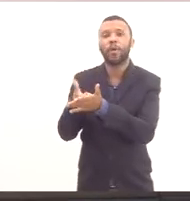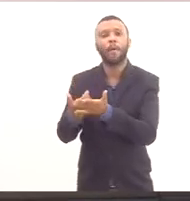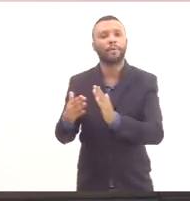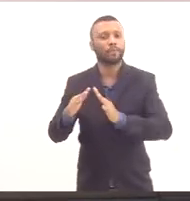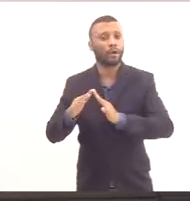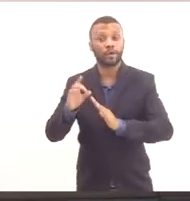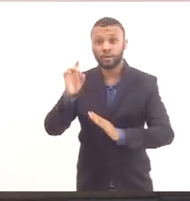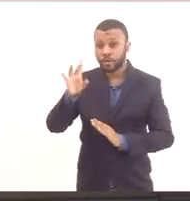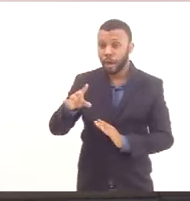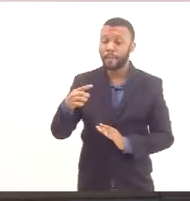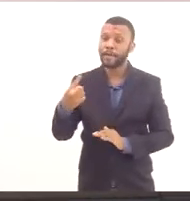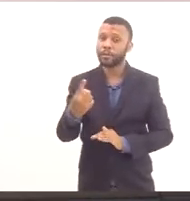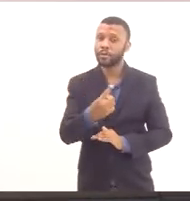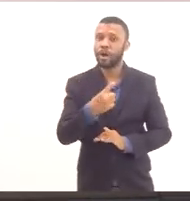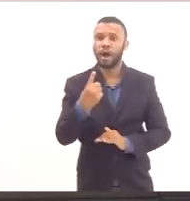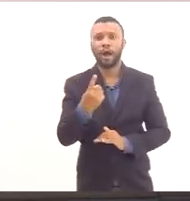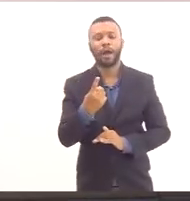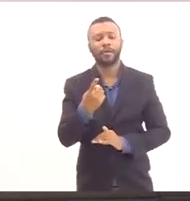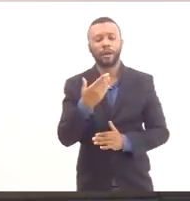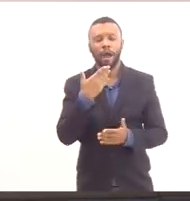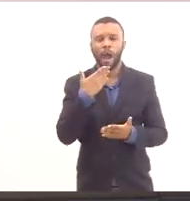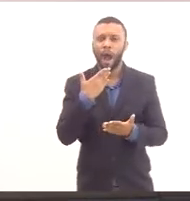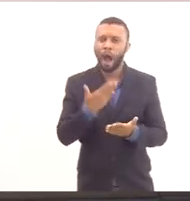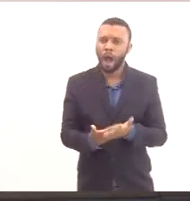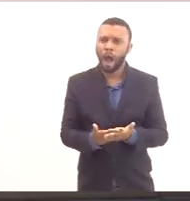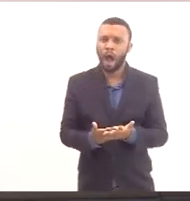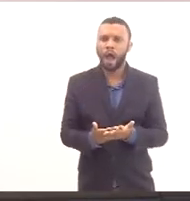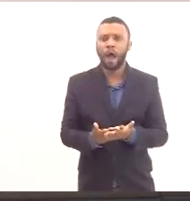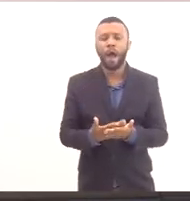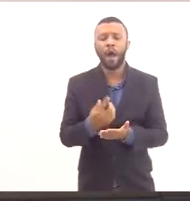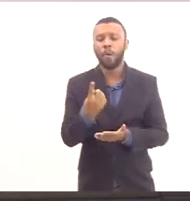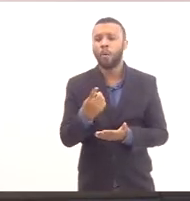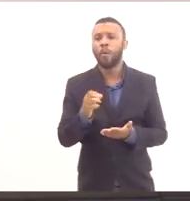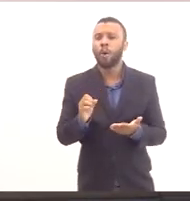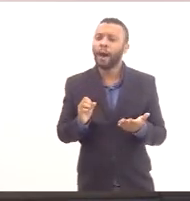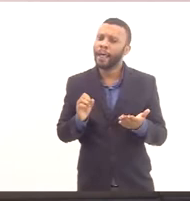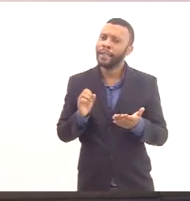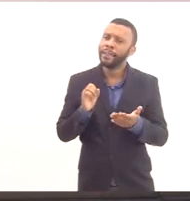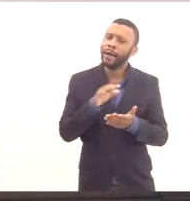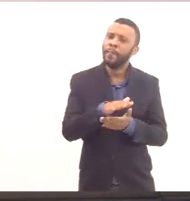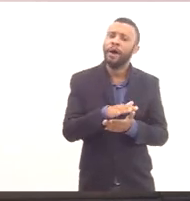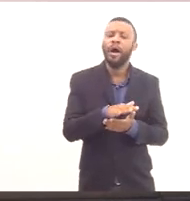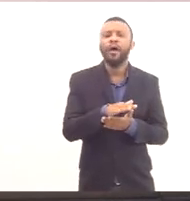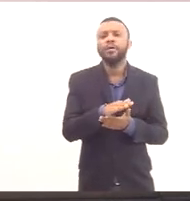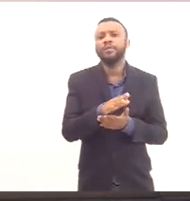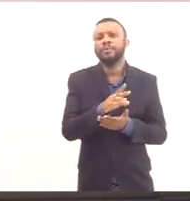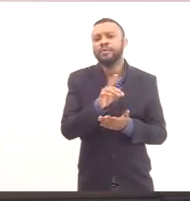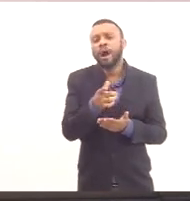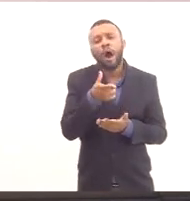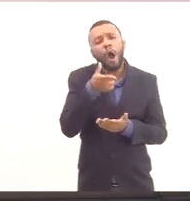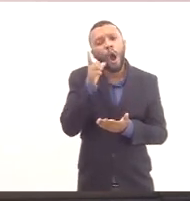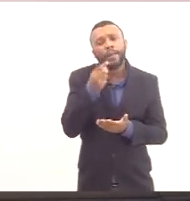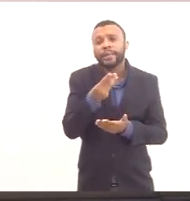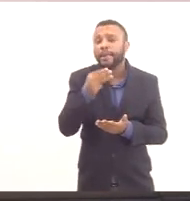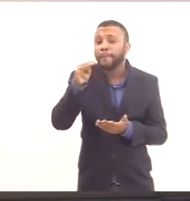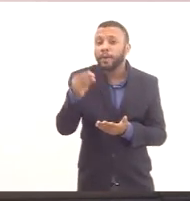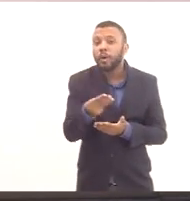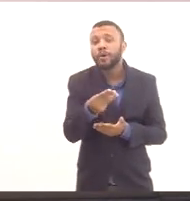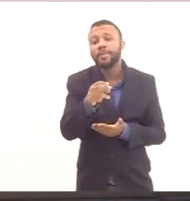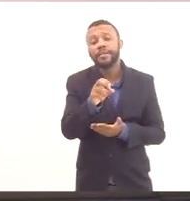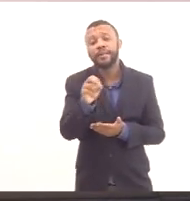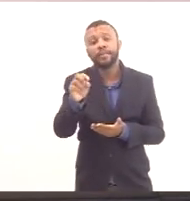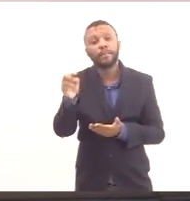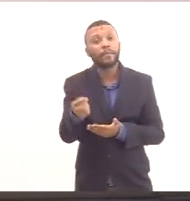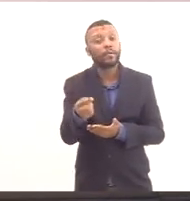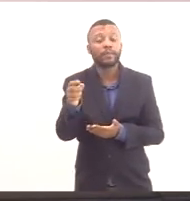somente para nossa nosso espanto e perplexidade um depósito realizado na data de ontem de 3 milhões e meio fruto